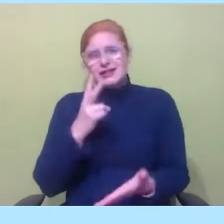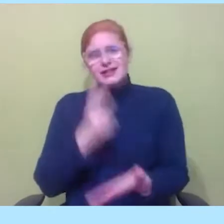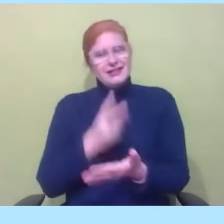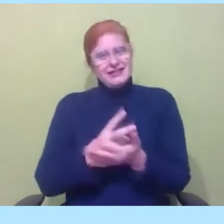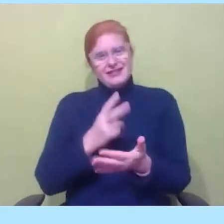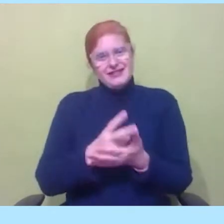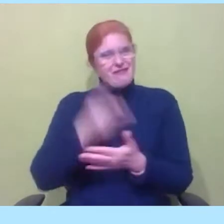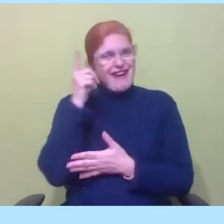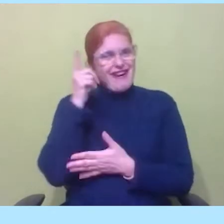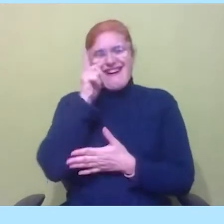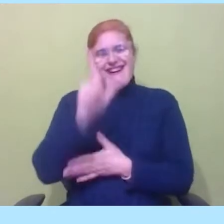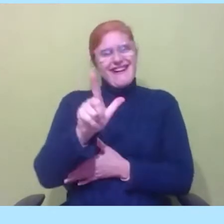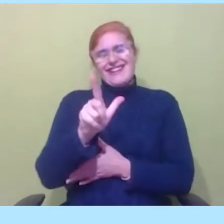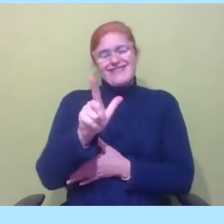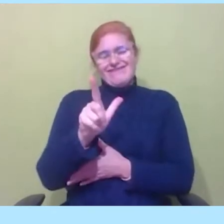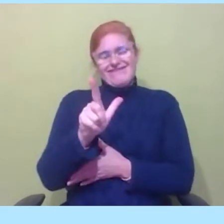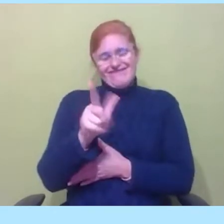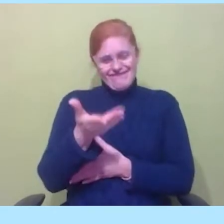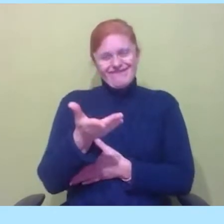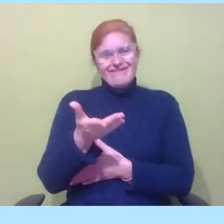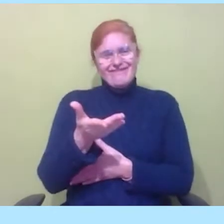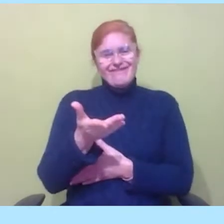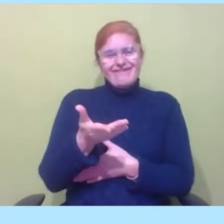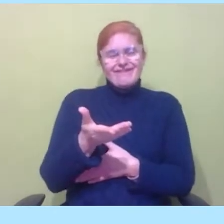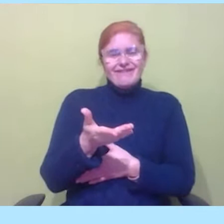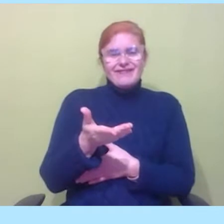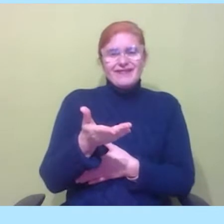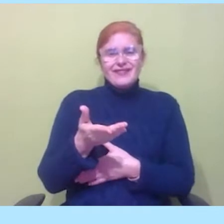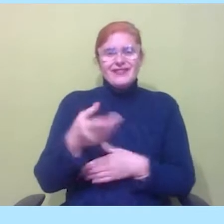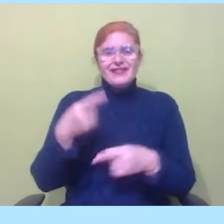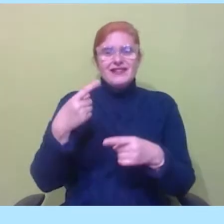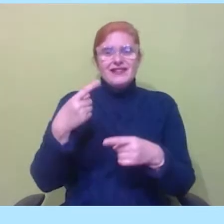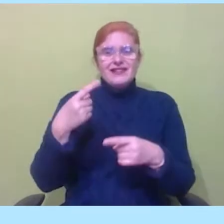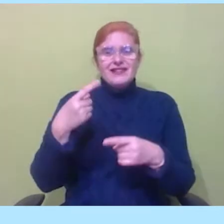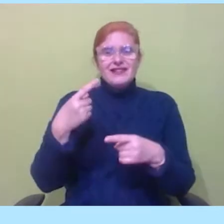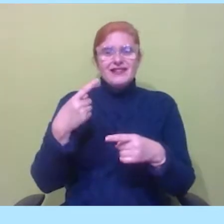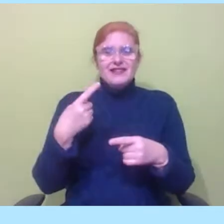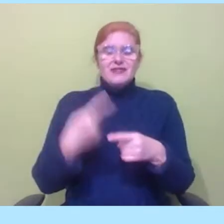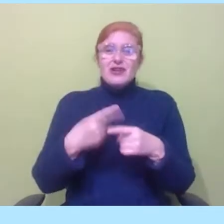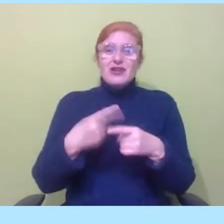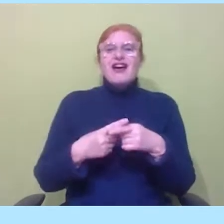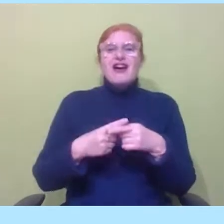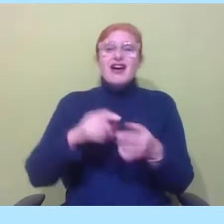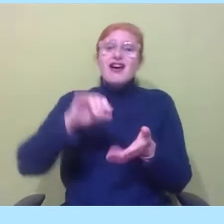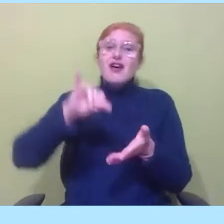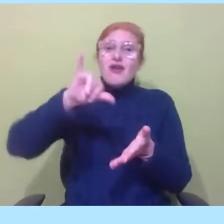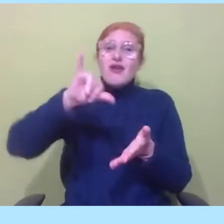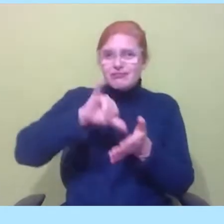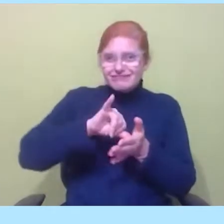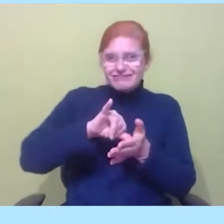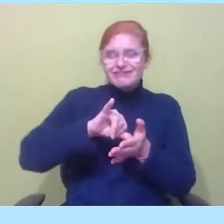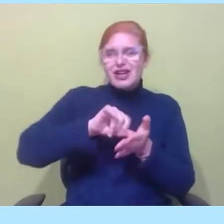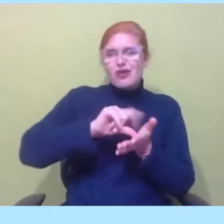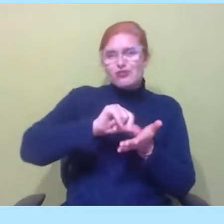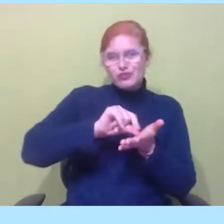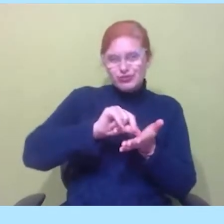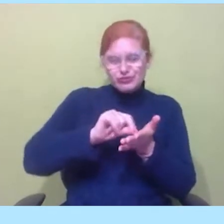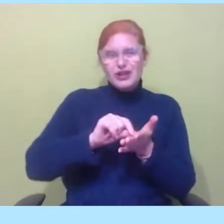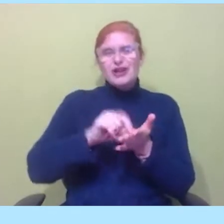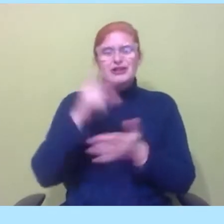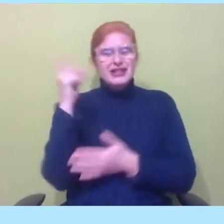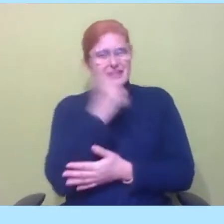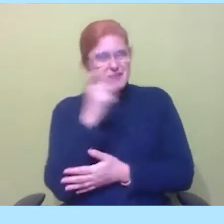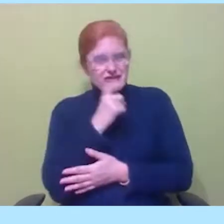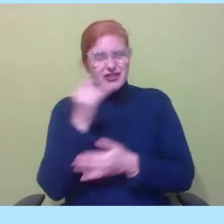desse patrimônio, né? Desse patrimônio do capital, desse patrimônio da mentira, da falta de verdade e